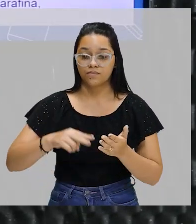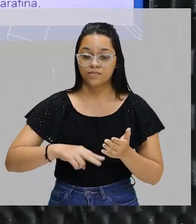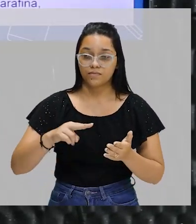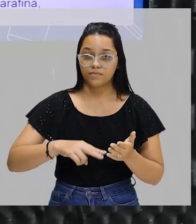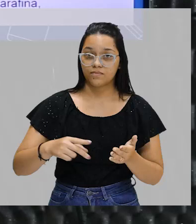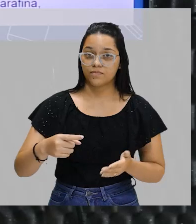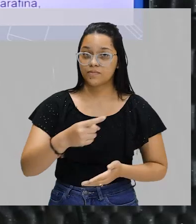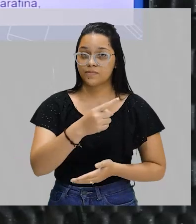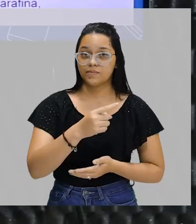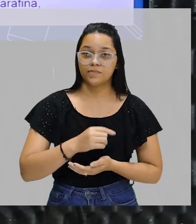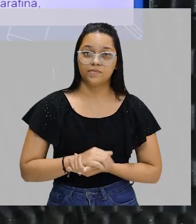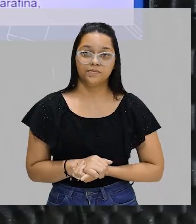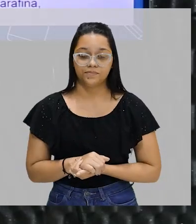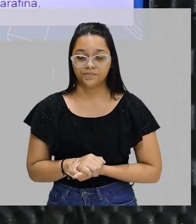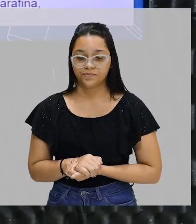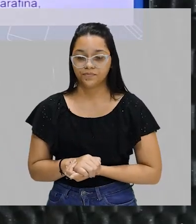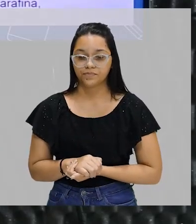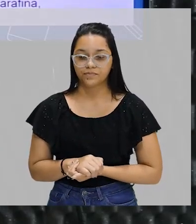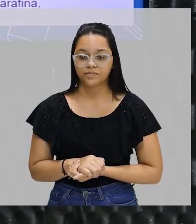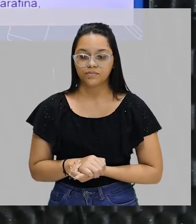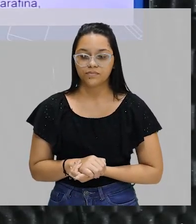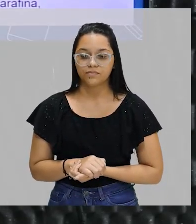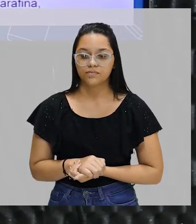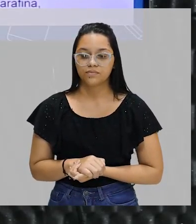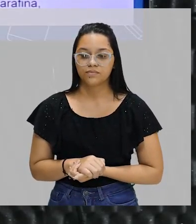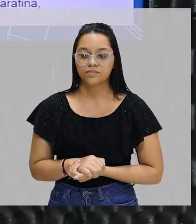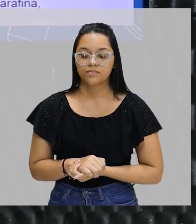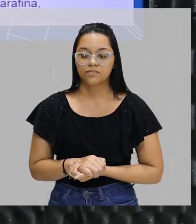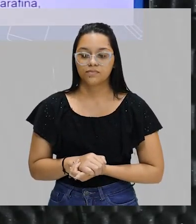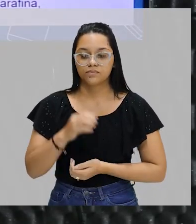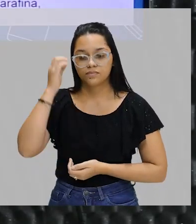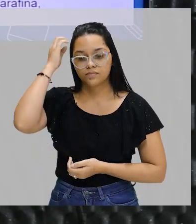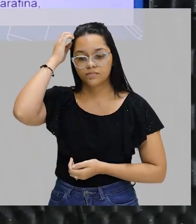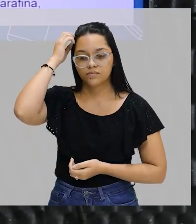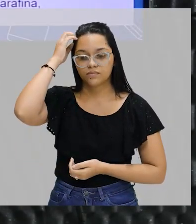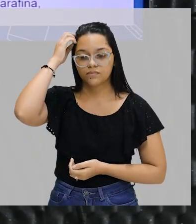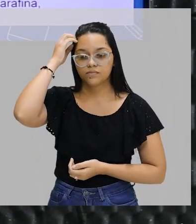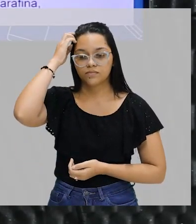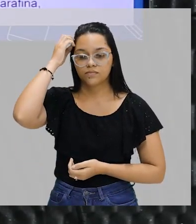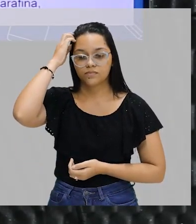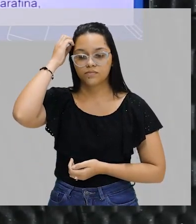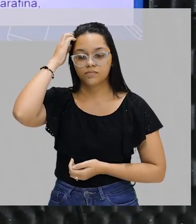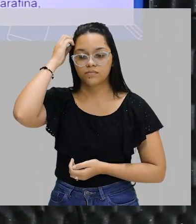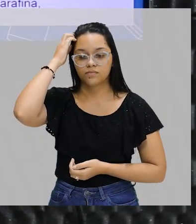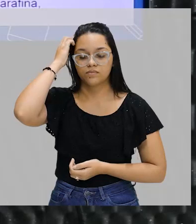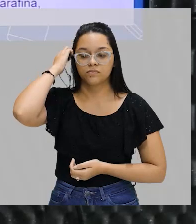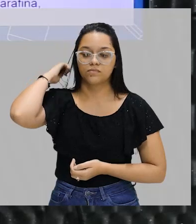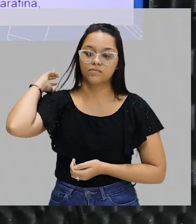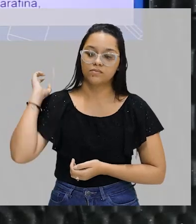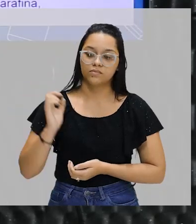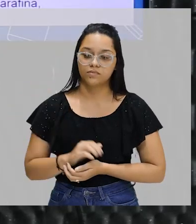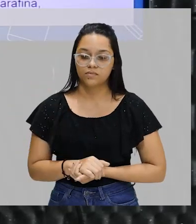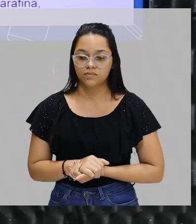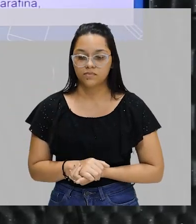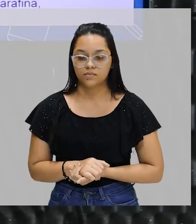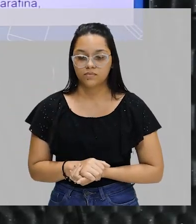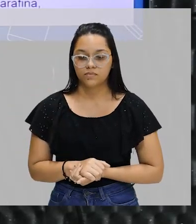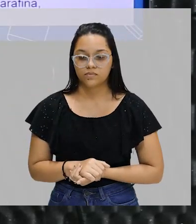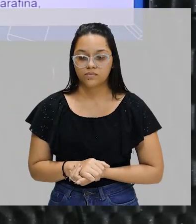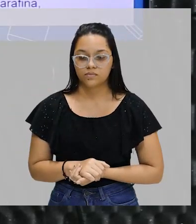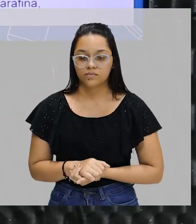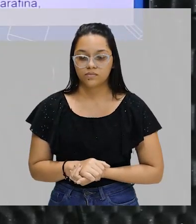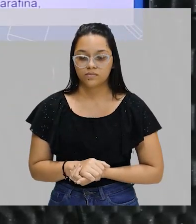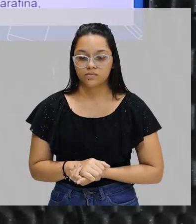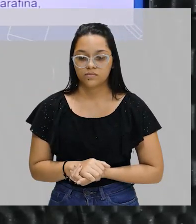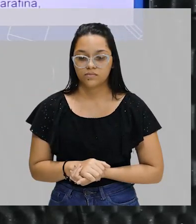e hidrogênio, hidrocarboneto. Eles são os compostos mais importantes estudados em química